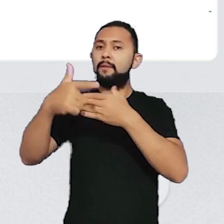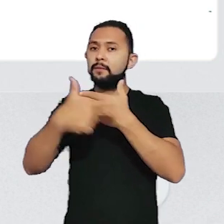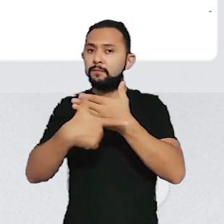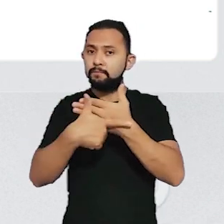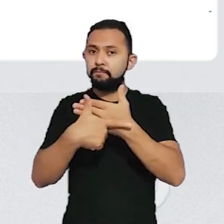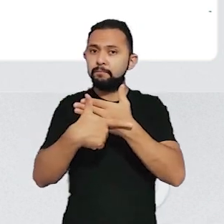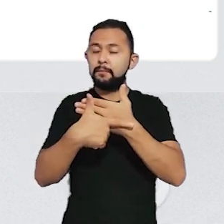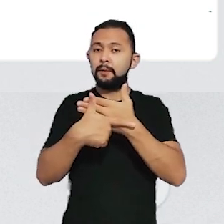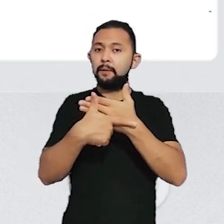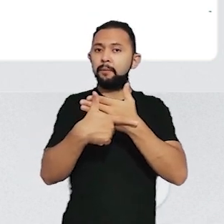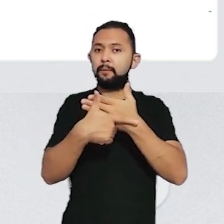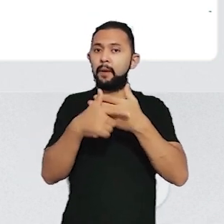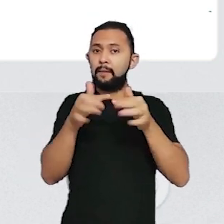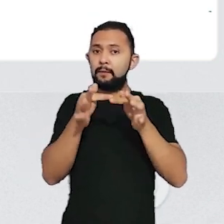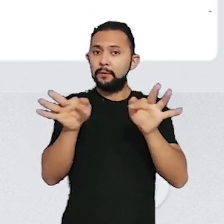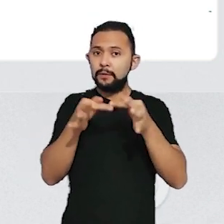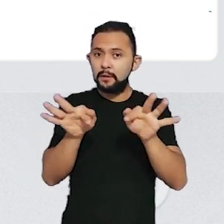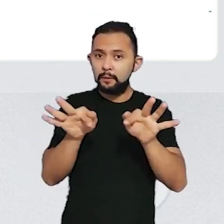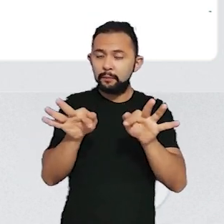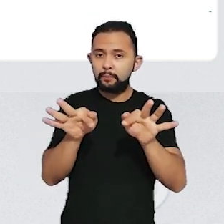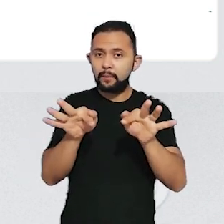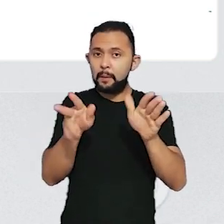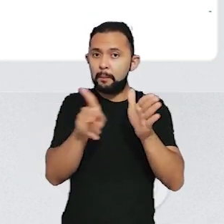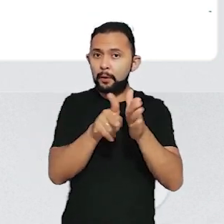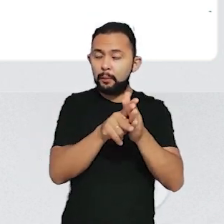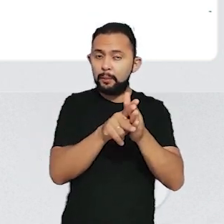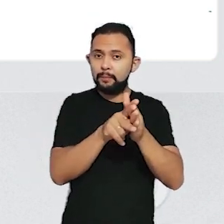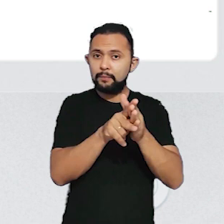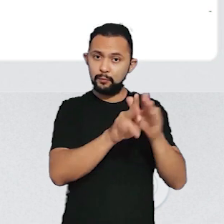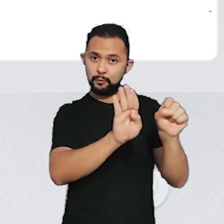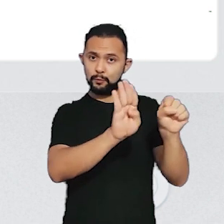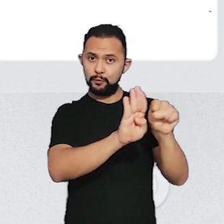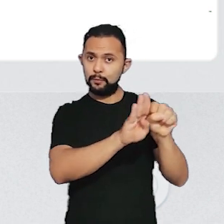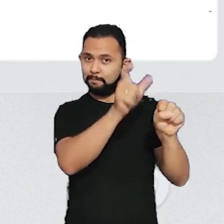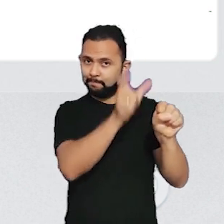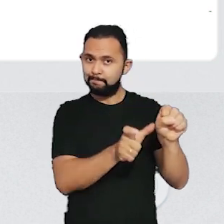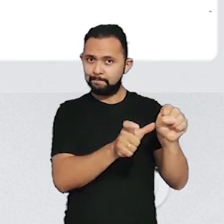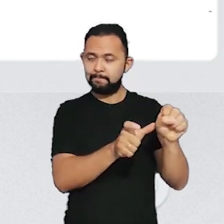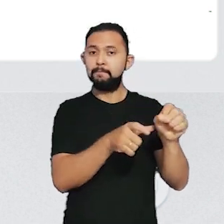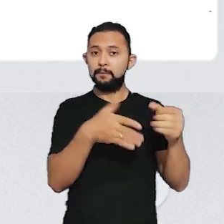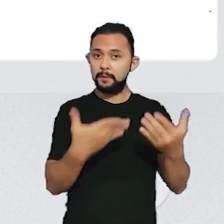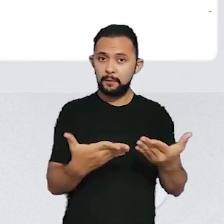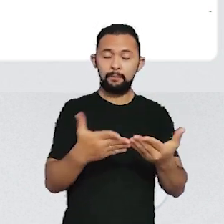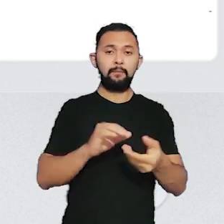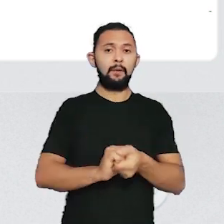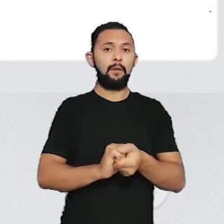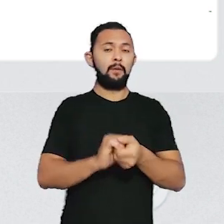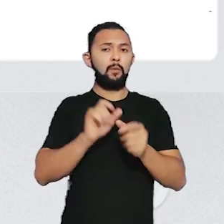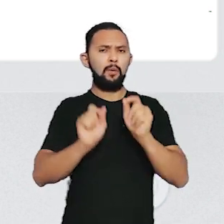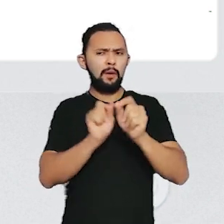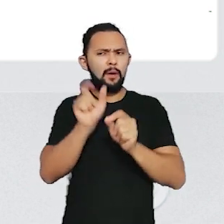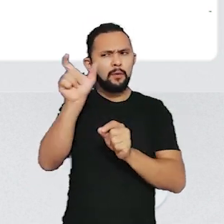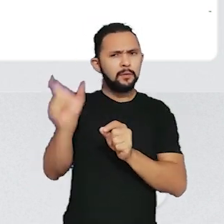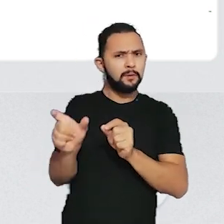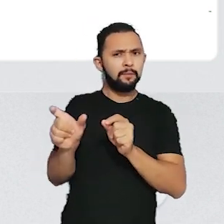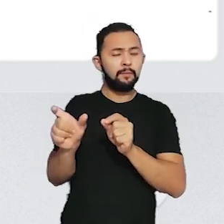desempenhar função sintática própria de um substantivo. Que funções são essas, professor? É o sujeito, é